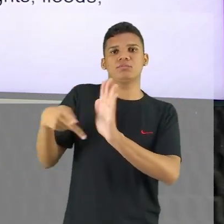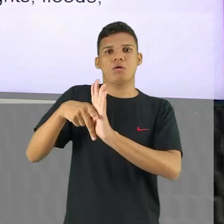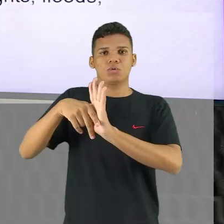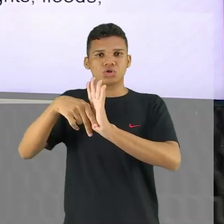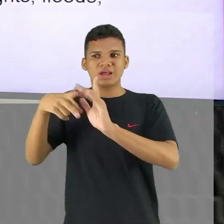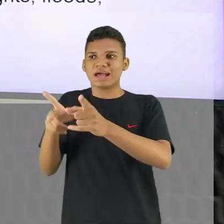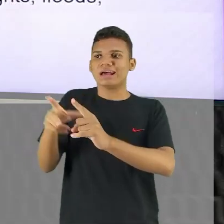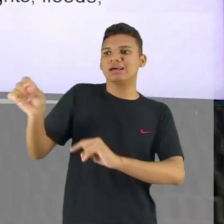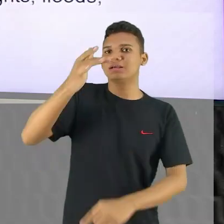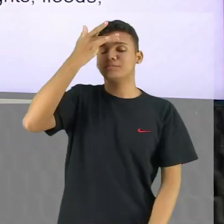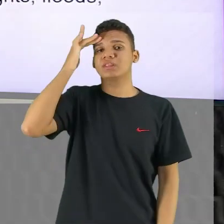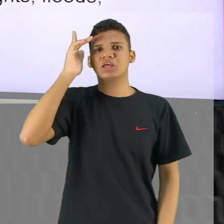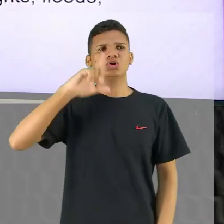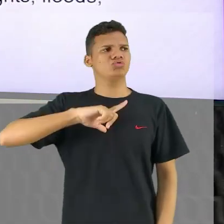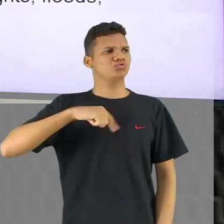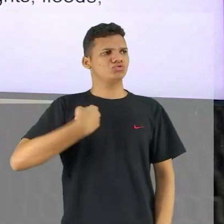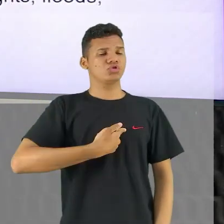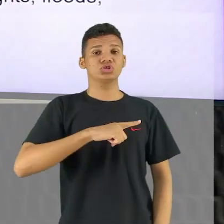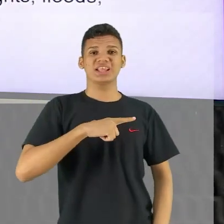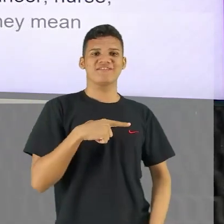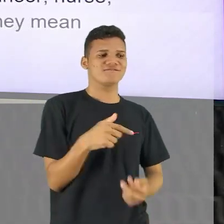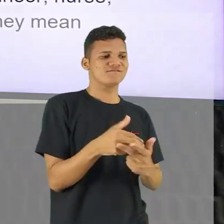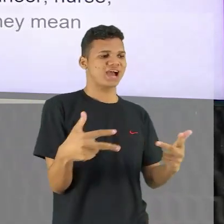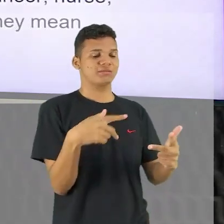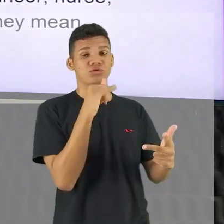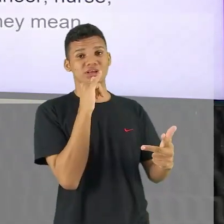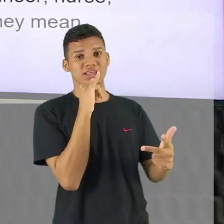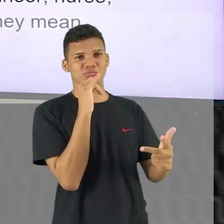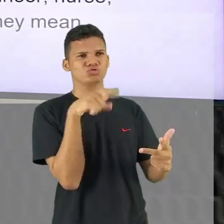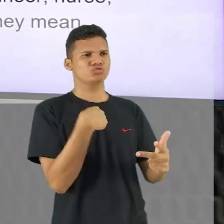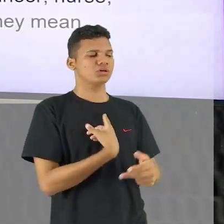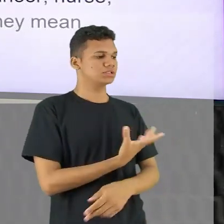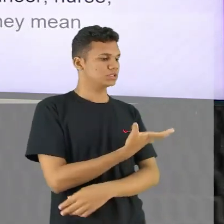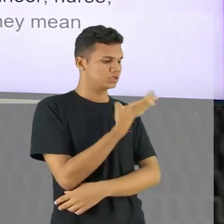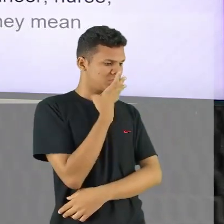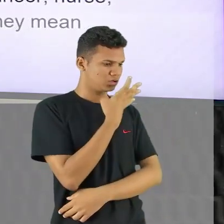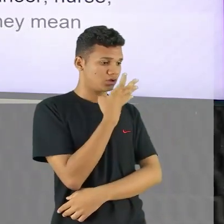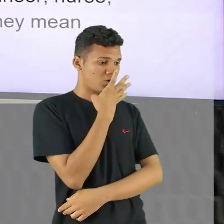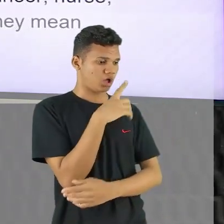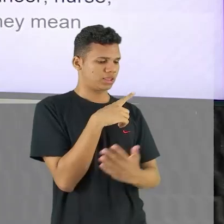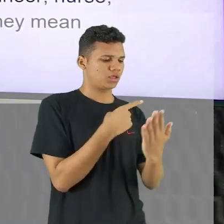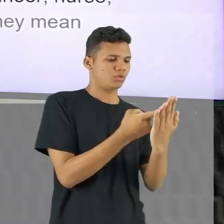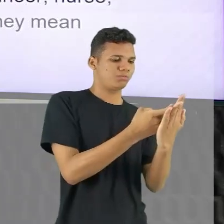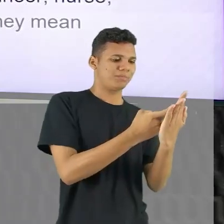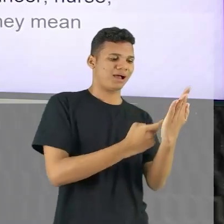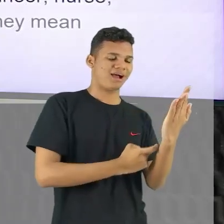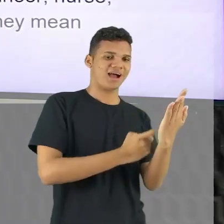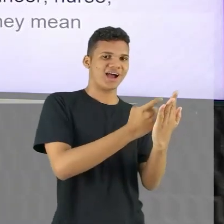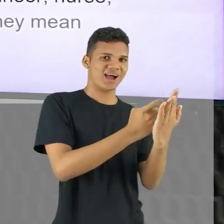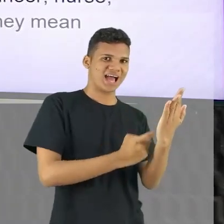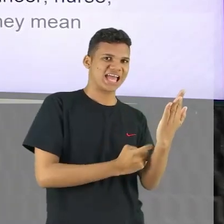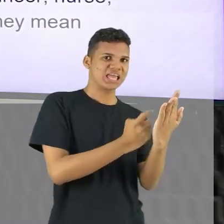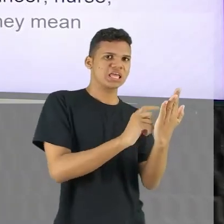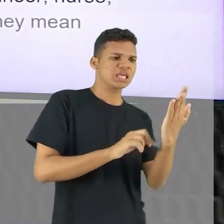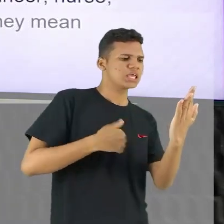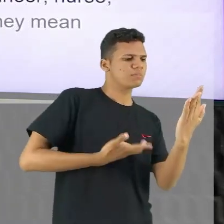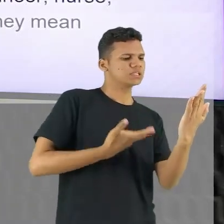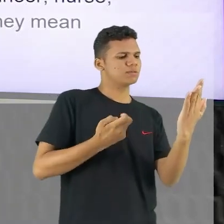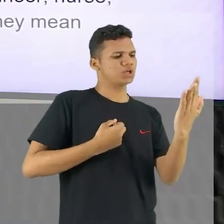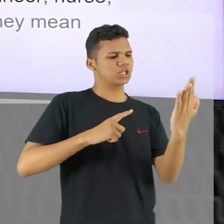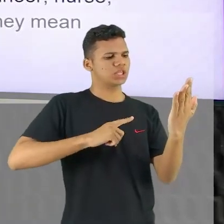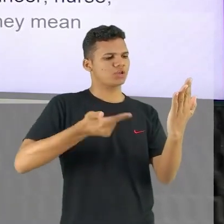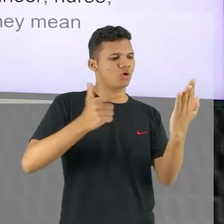Nós carregamos várias coisas. Se você passa e analisa a continuidade do texto, você vai ver essa repetição de